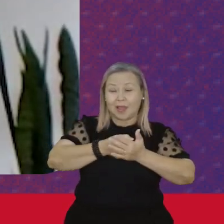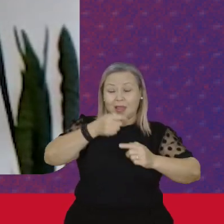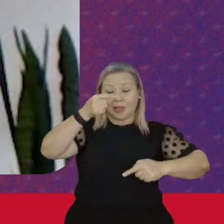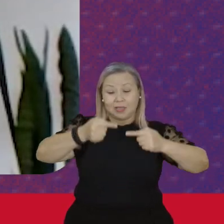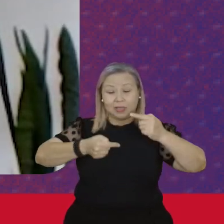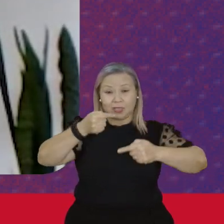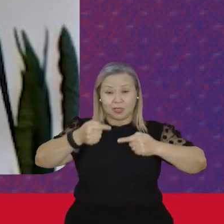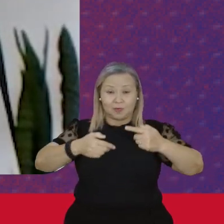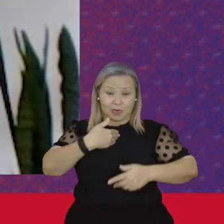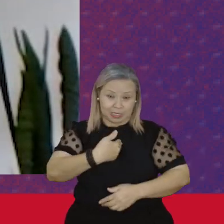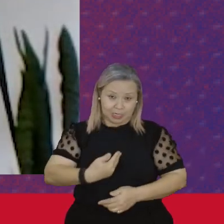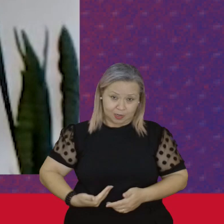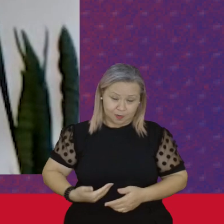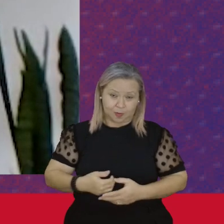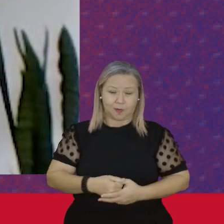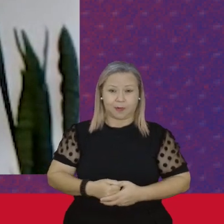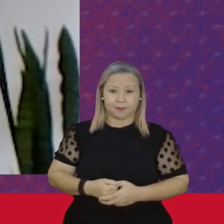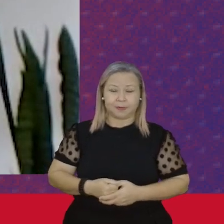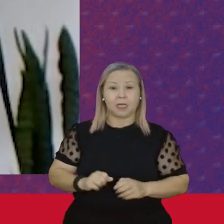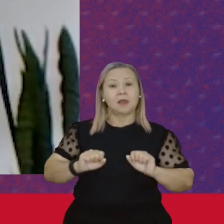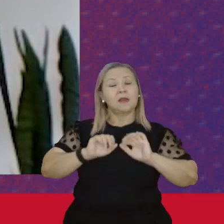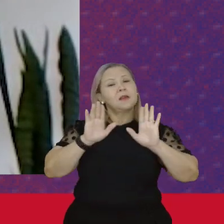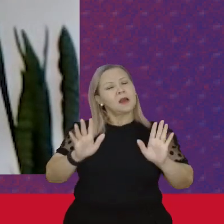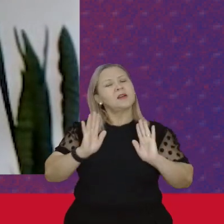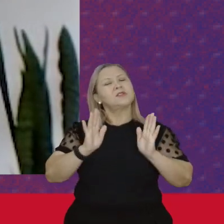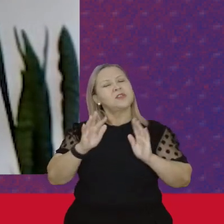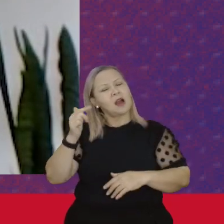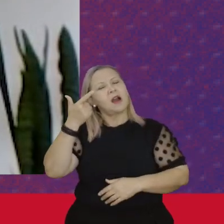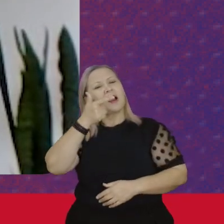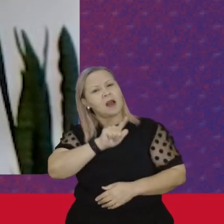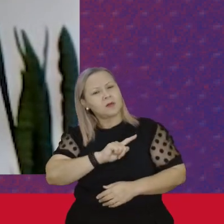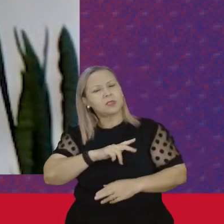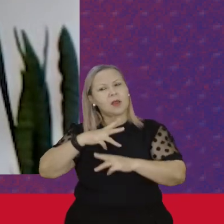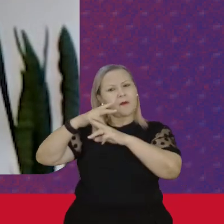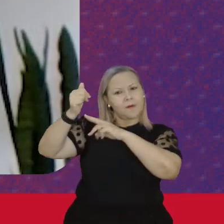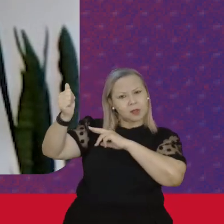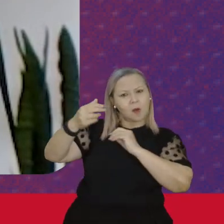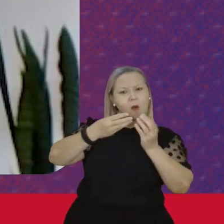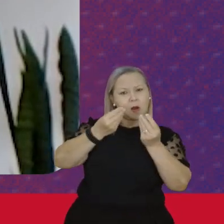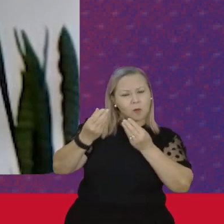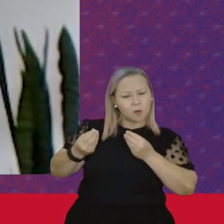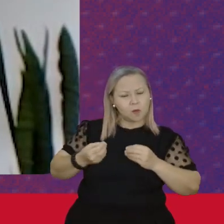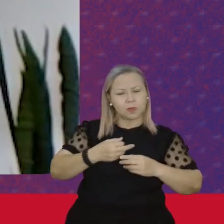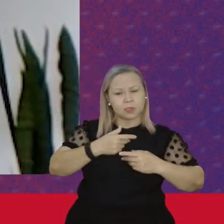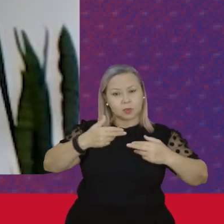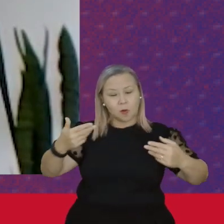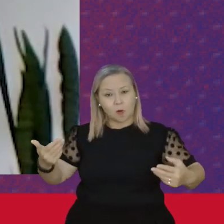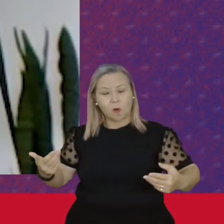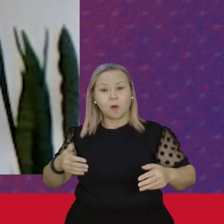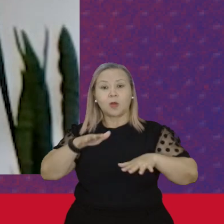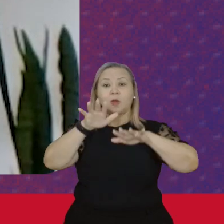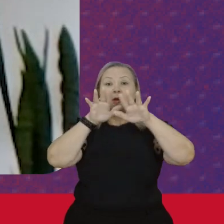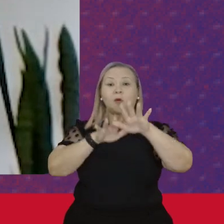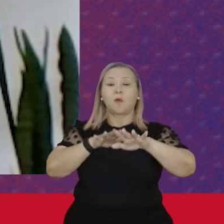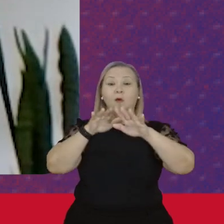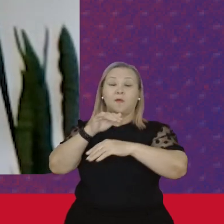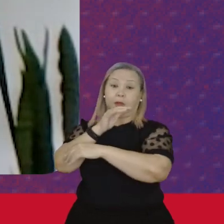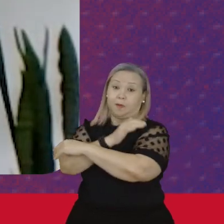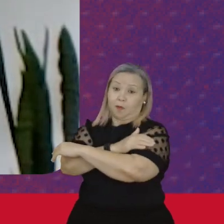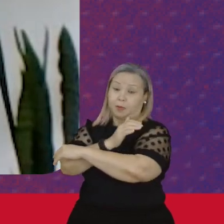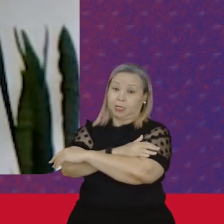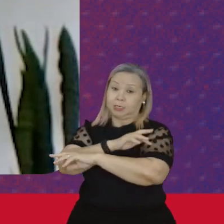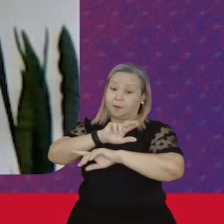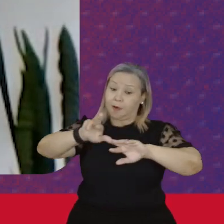públicas. E, claro, né, a gente já alcançou muita coisa, o movimento feminista, os movimentos feministas, né, porque a gente não tem um